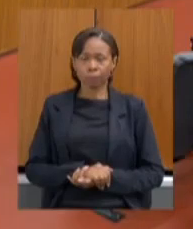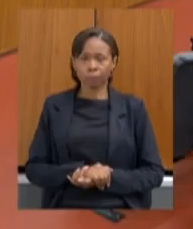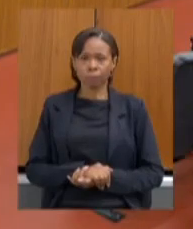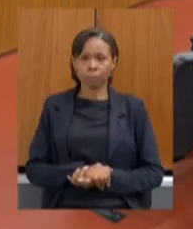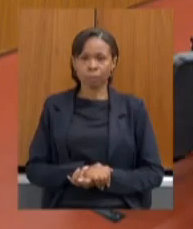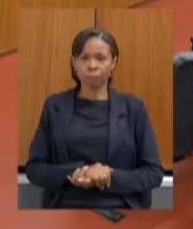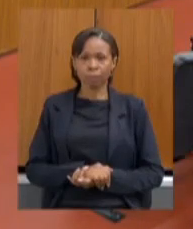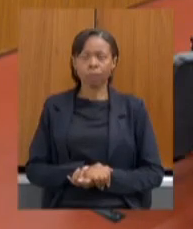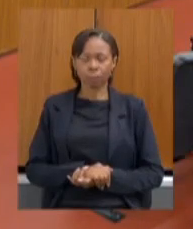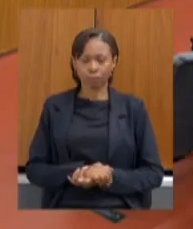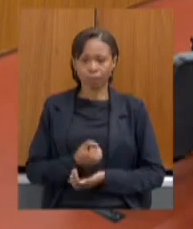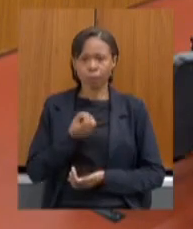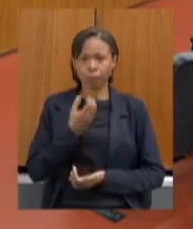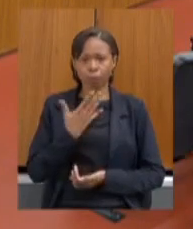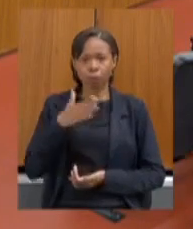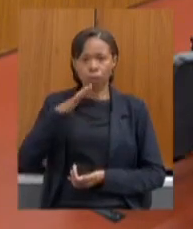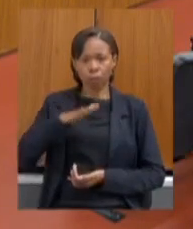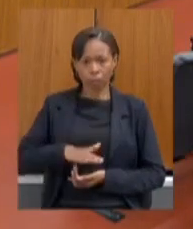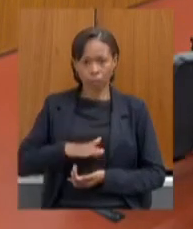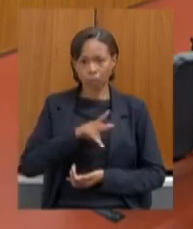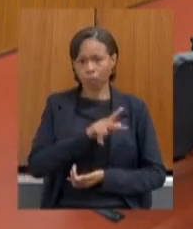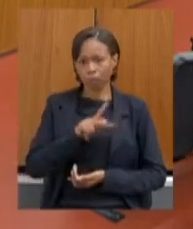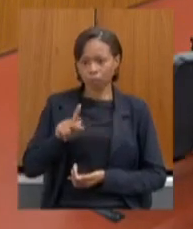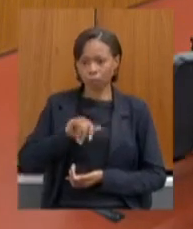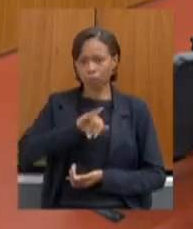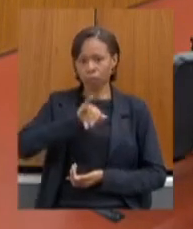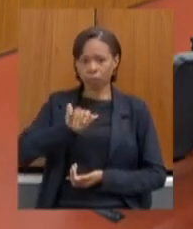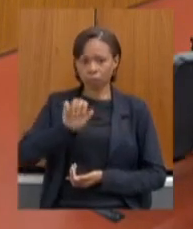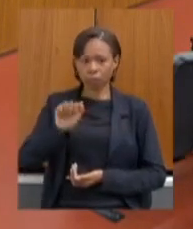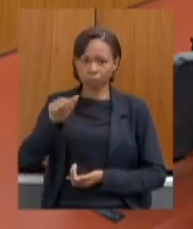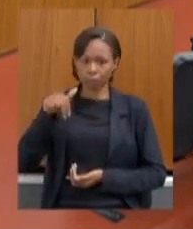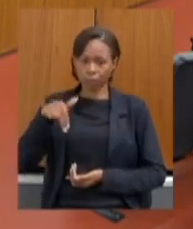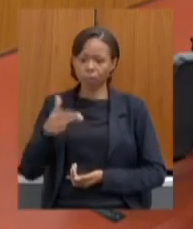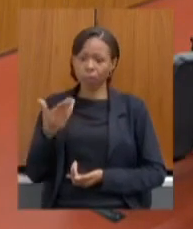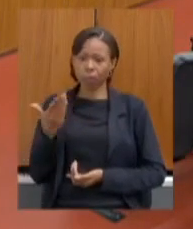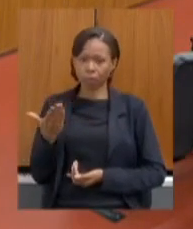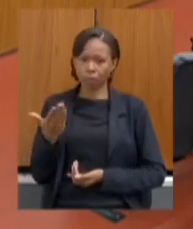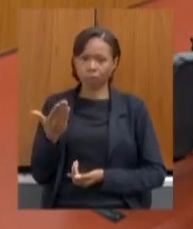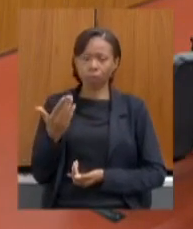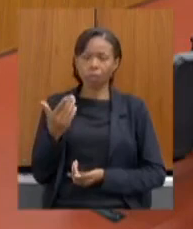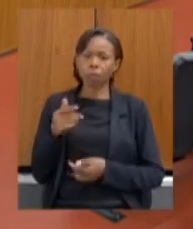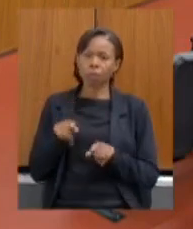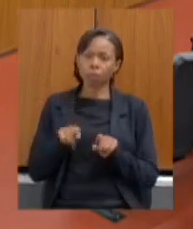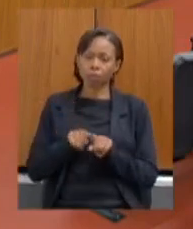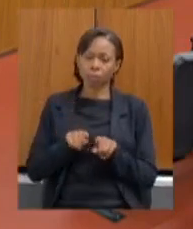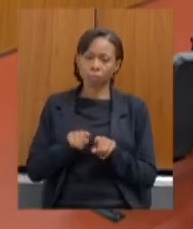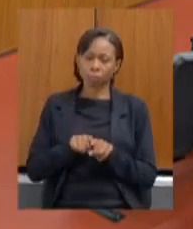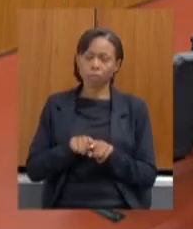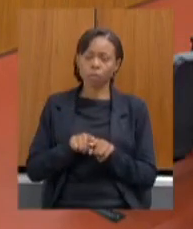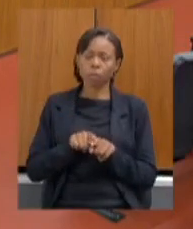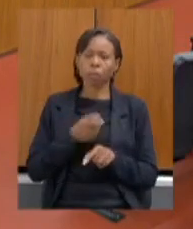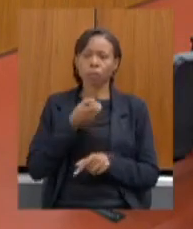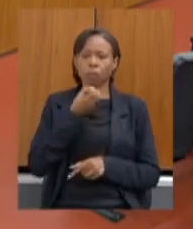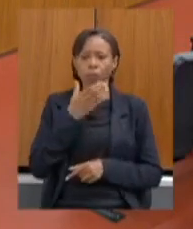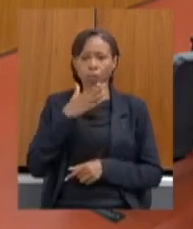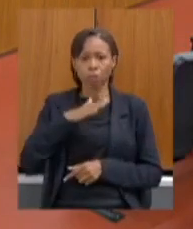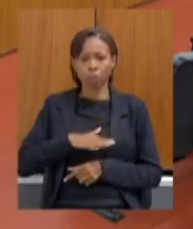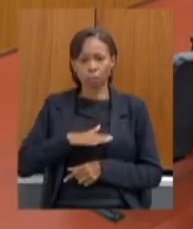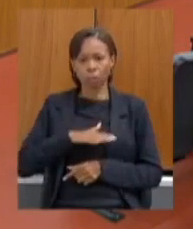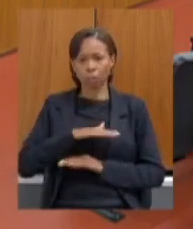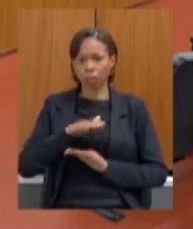Boa tarde, presidente Jean Freire. Na sua pessoa, quero saudar a todos os deputados,